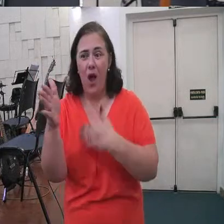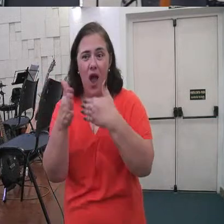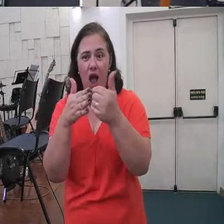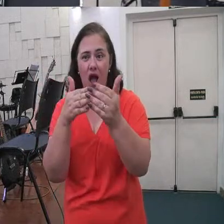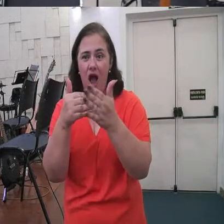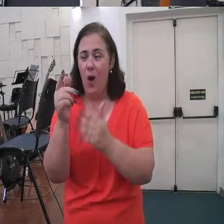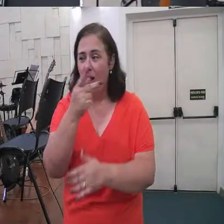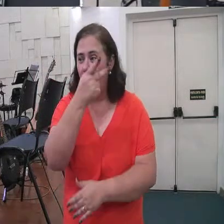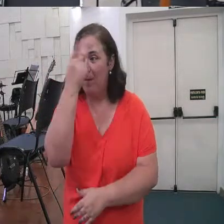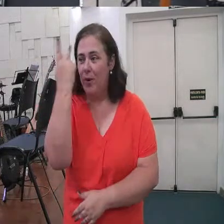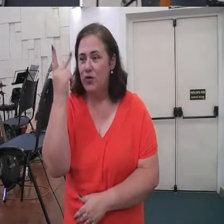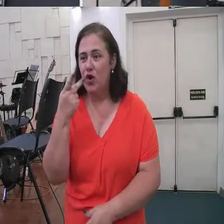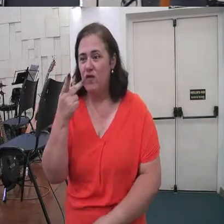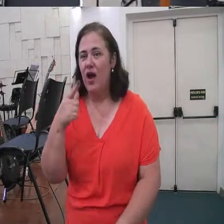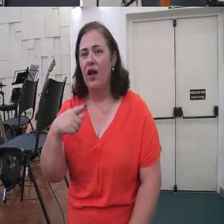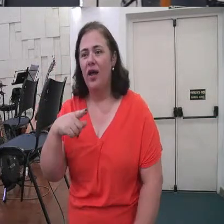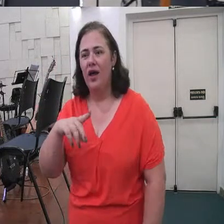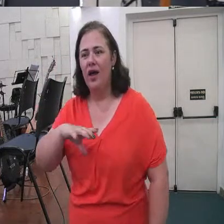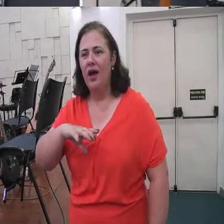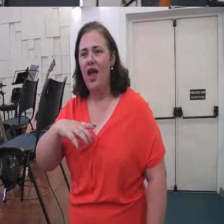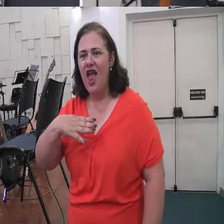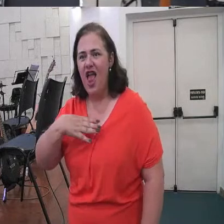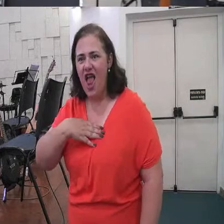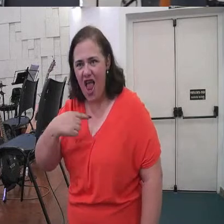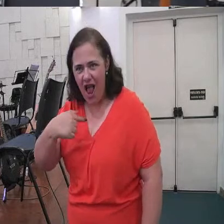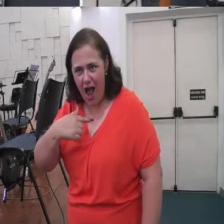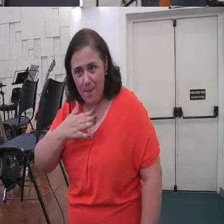Você tem esse tipo de fé no coração?